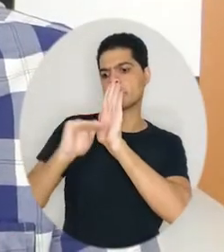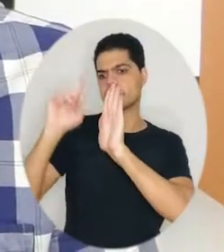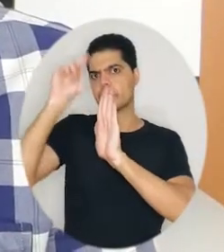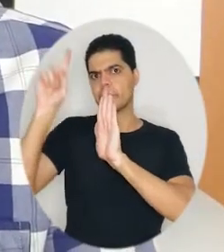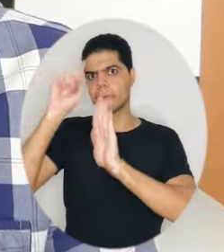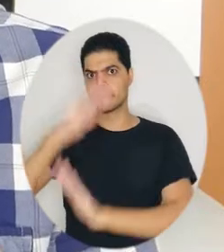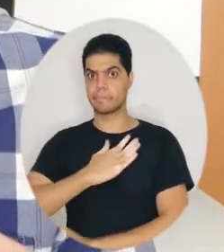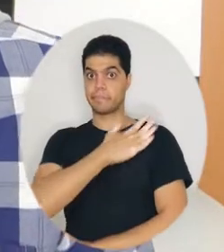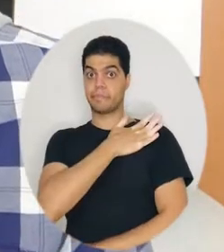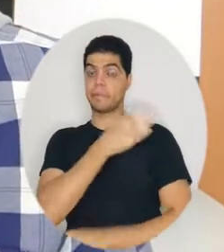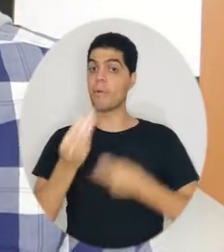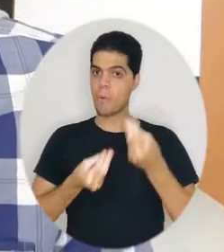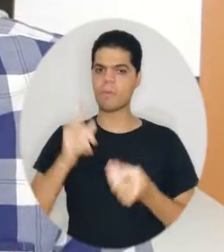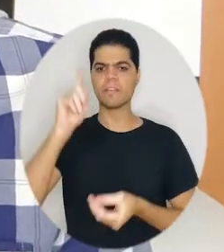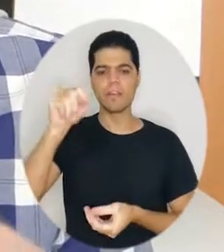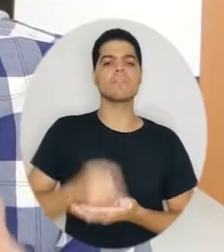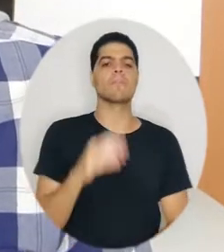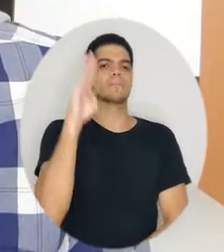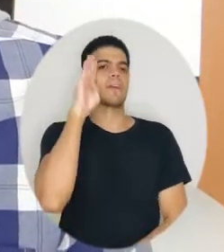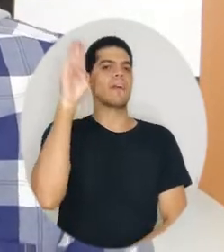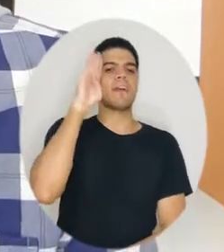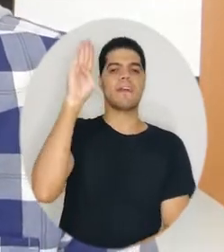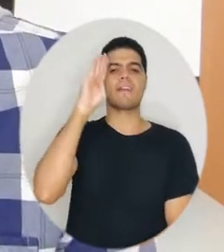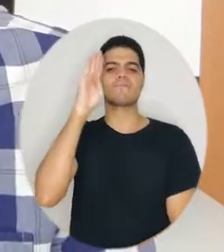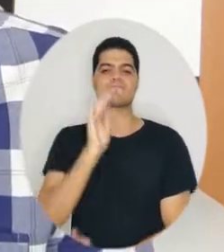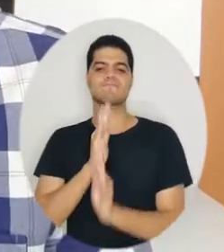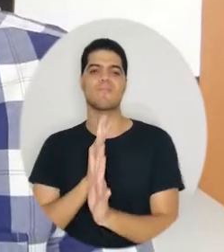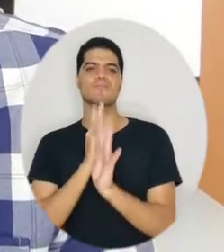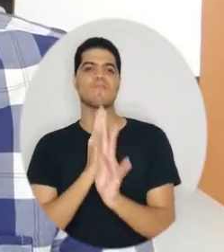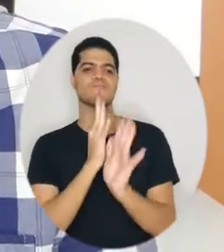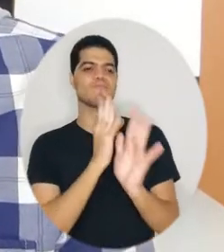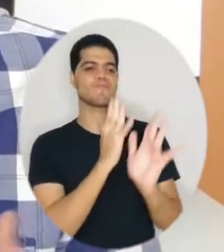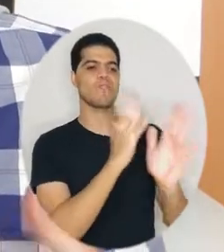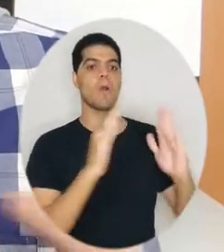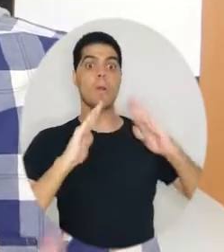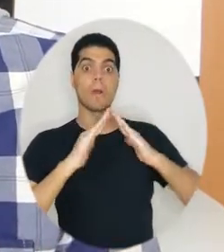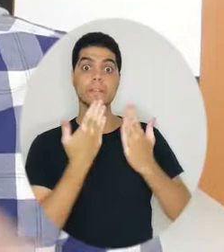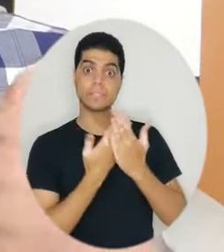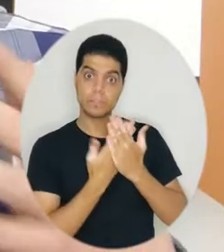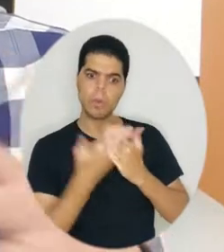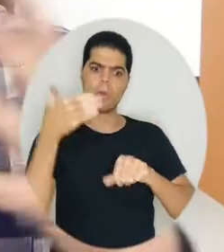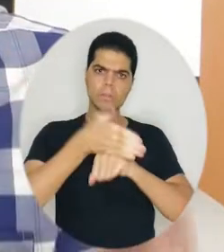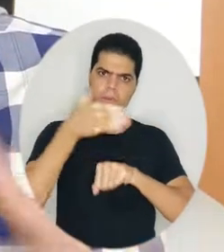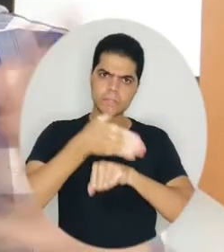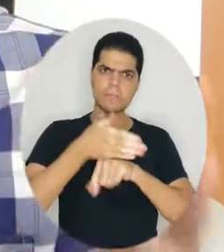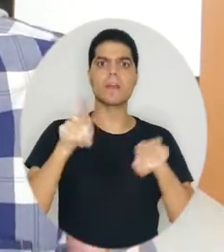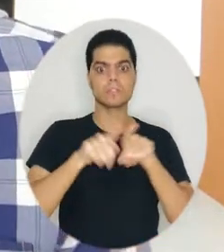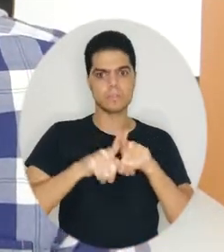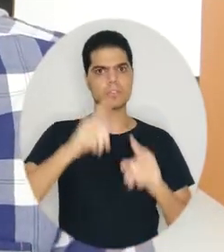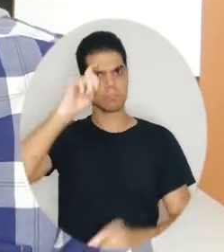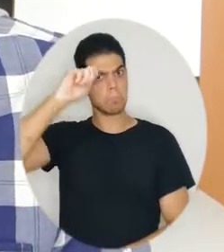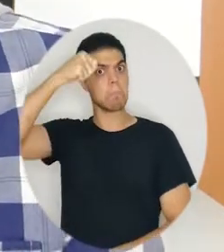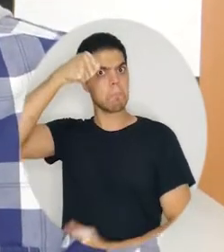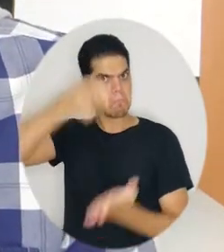sentido foram promovidos aqueles desfiles cívicos obrigatórios Nos quais muitas escolas participaram tem fotos fáceis